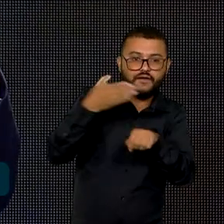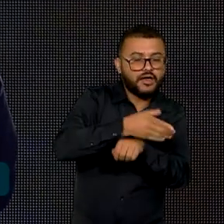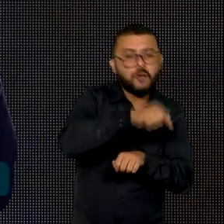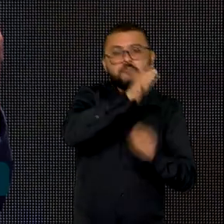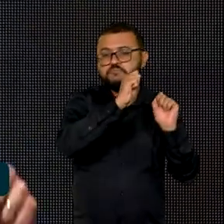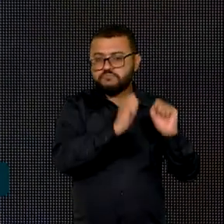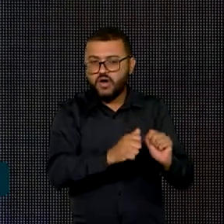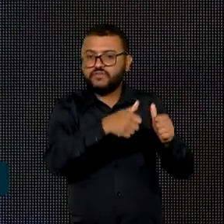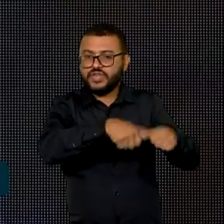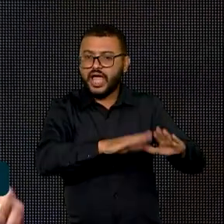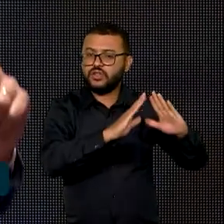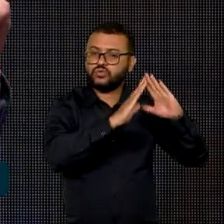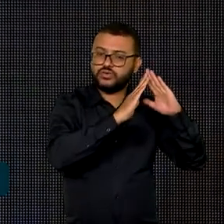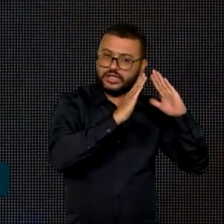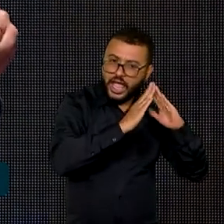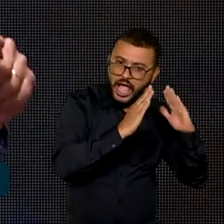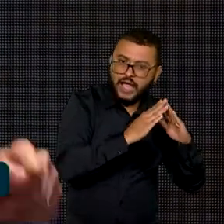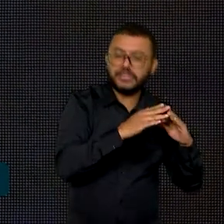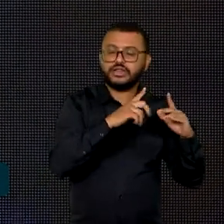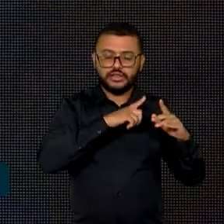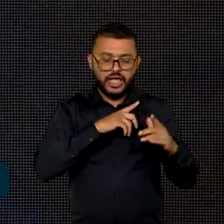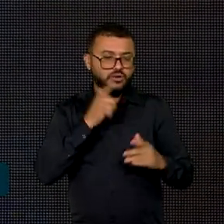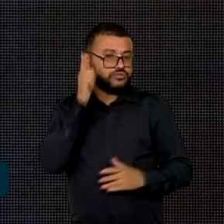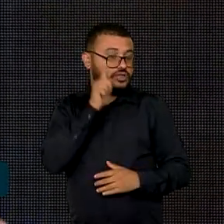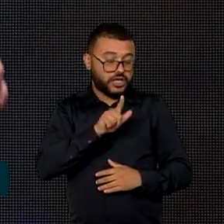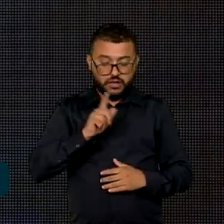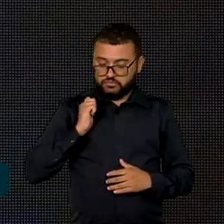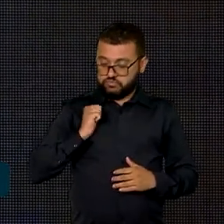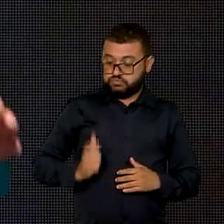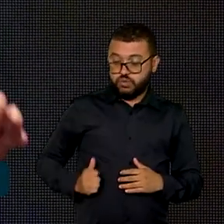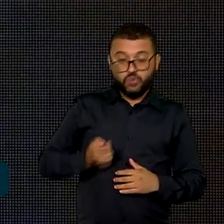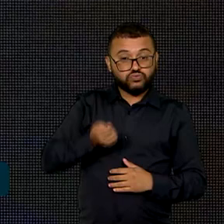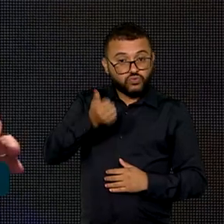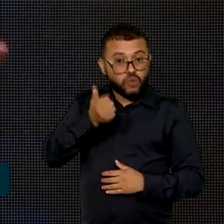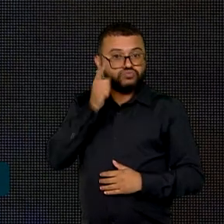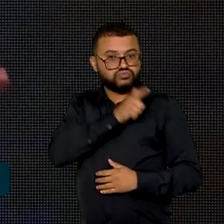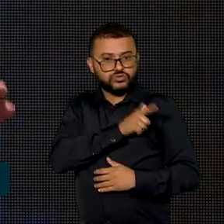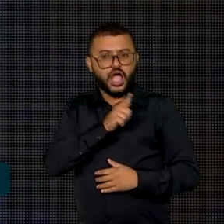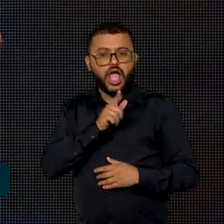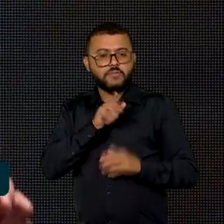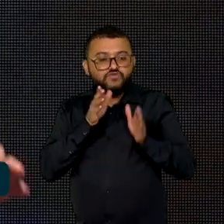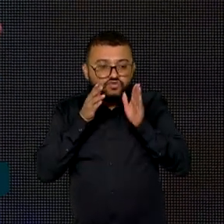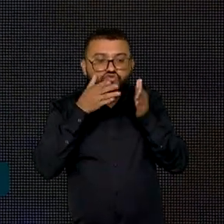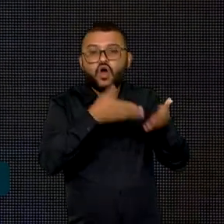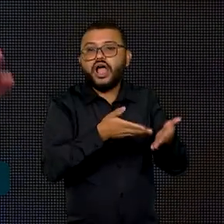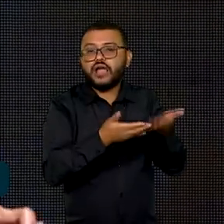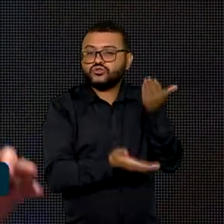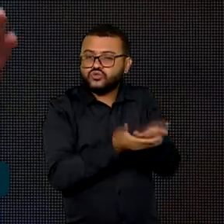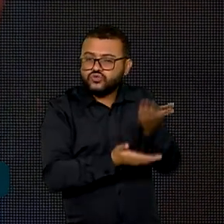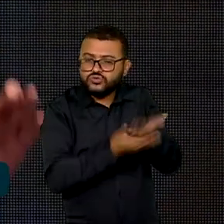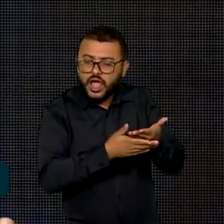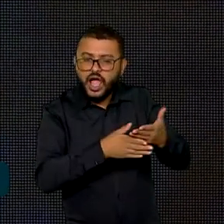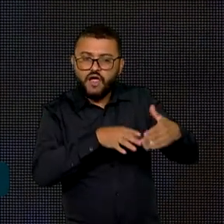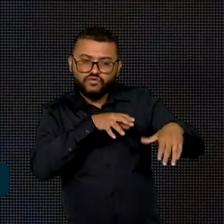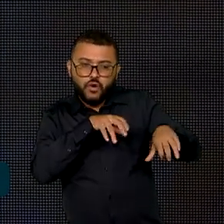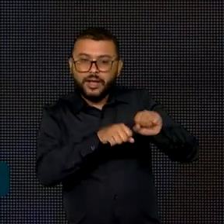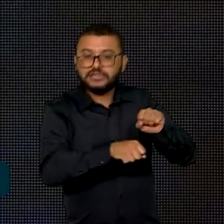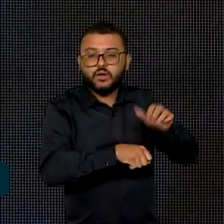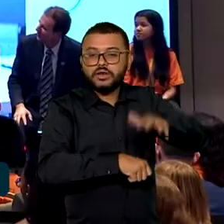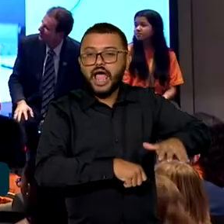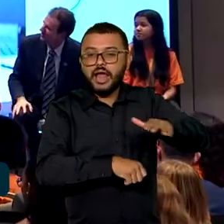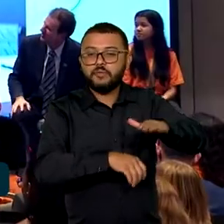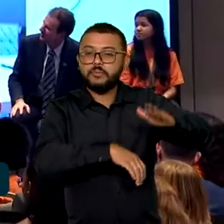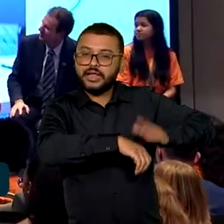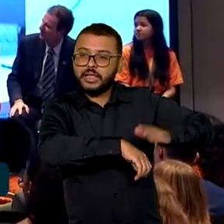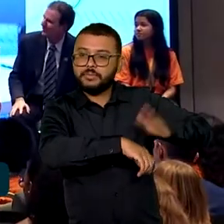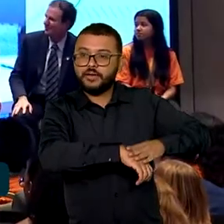aqui no alojamento, receber uma bolsa para se dedicar exclusivamente à formação na área de